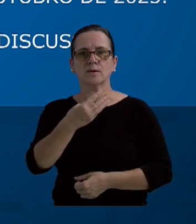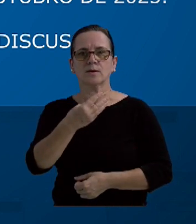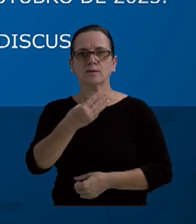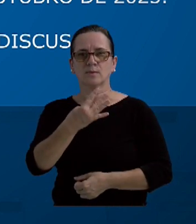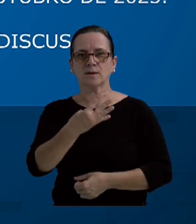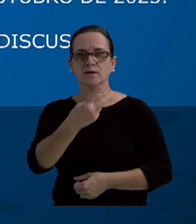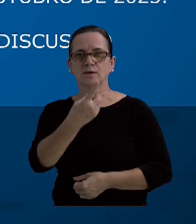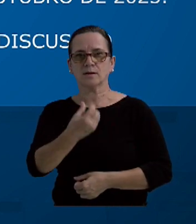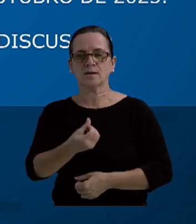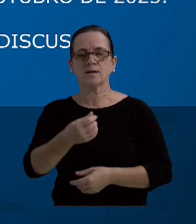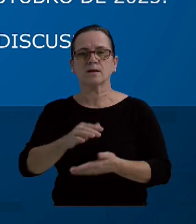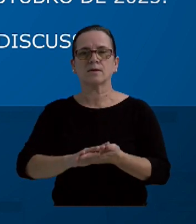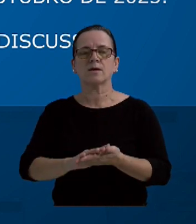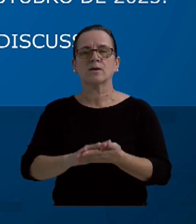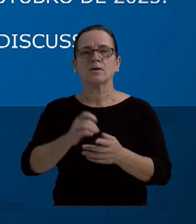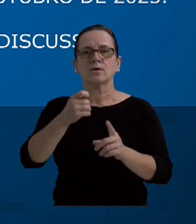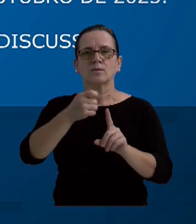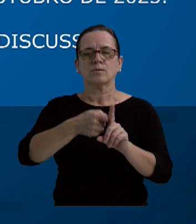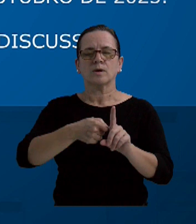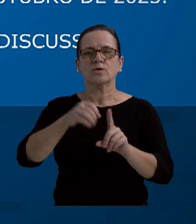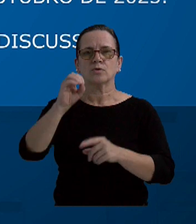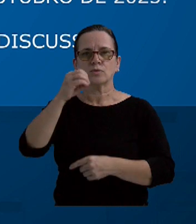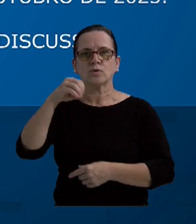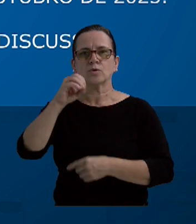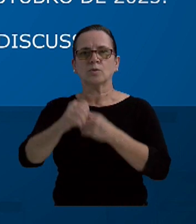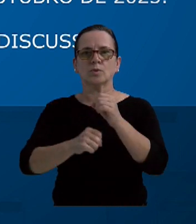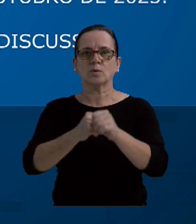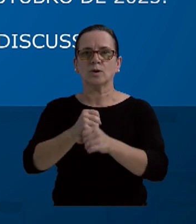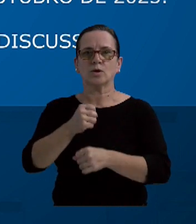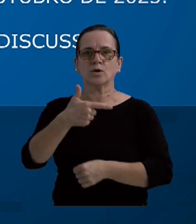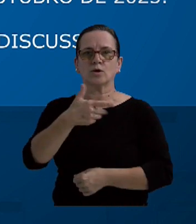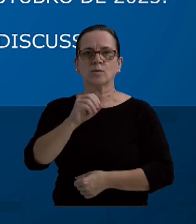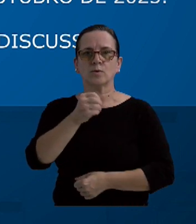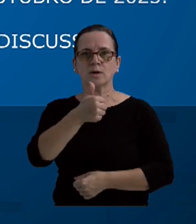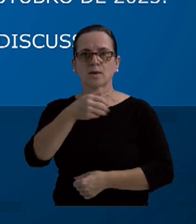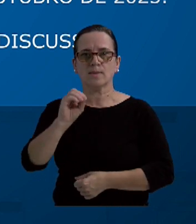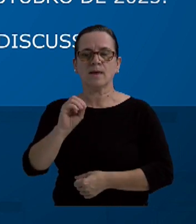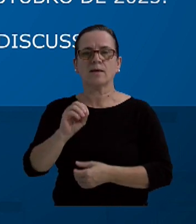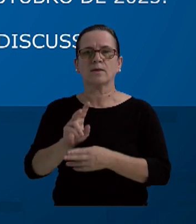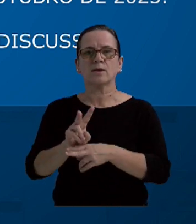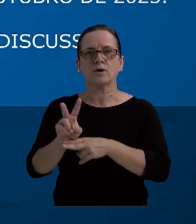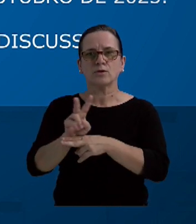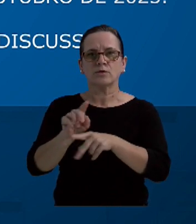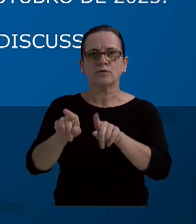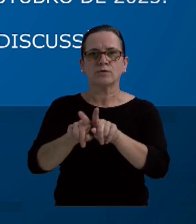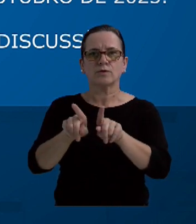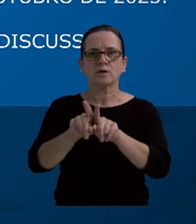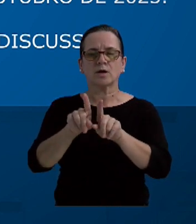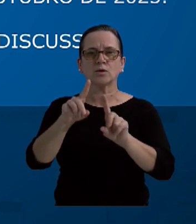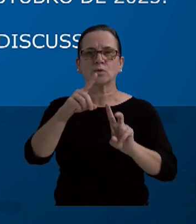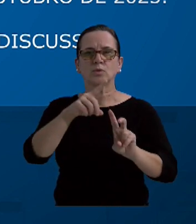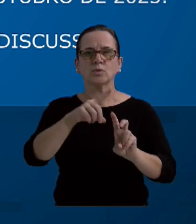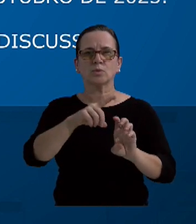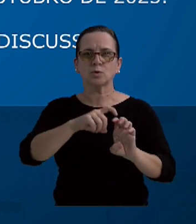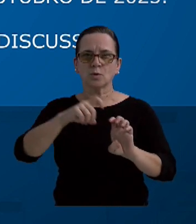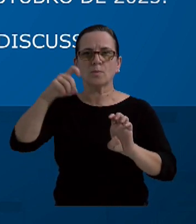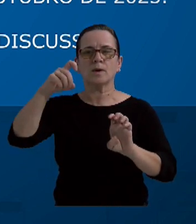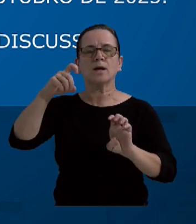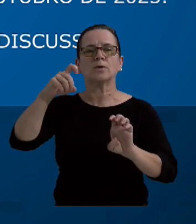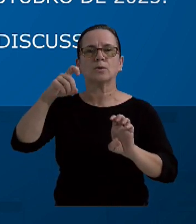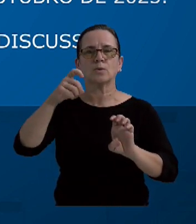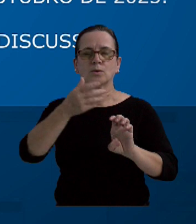18 de outubro de 2010 que dispõe sobre o benefício fiscal do bom empreendedor e da outras